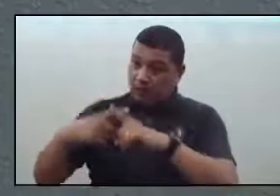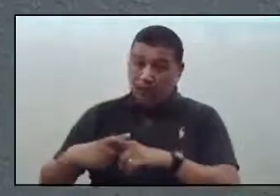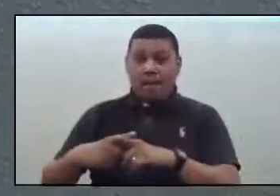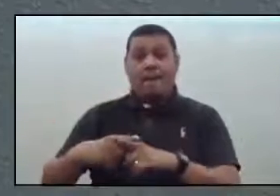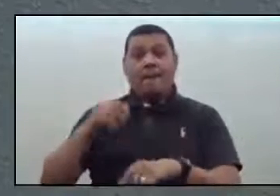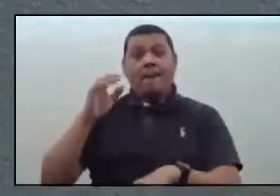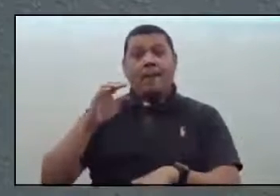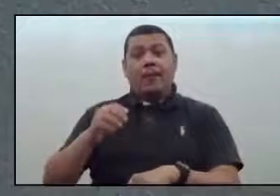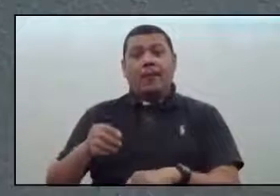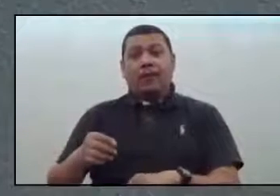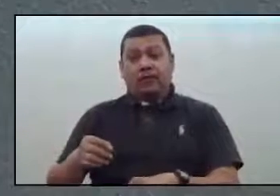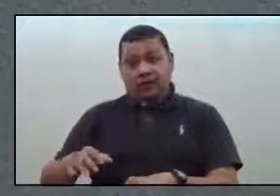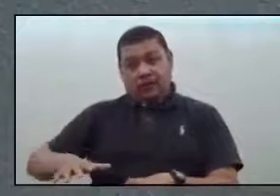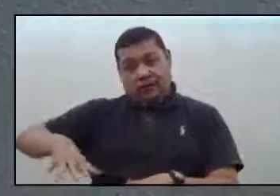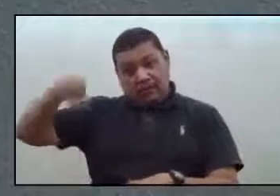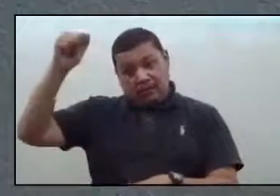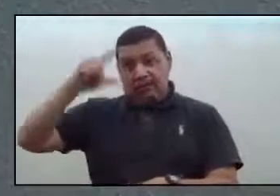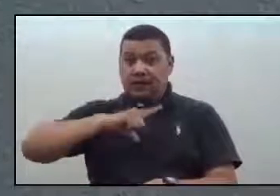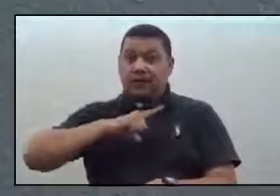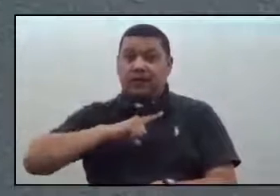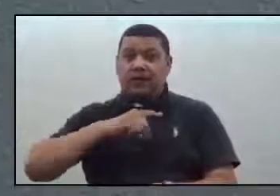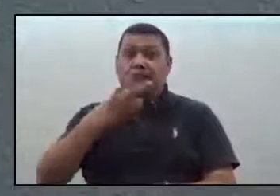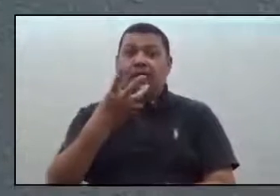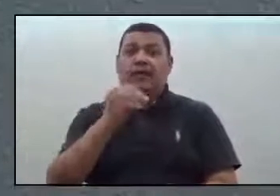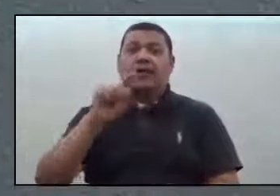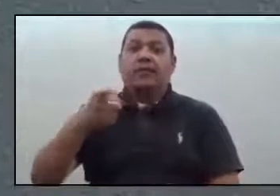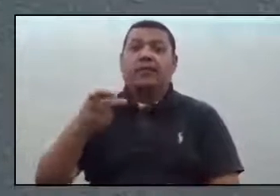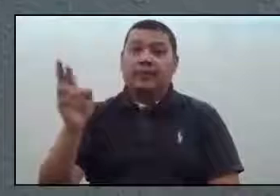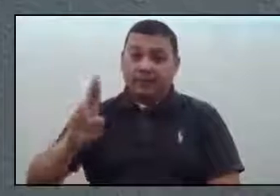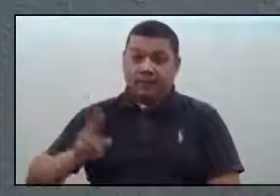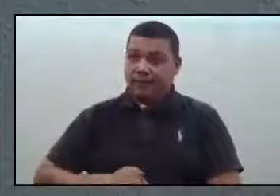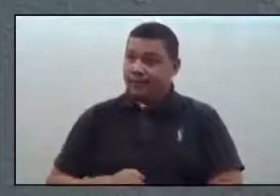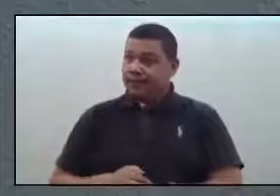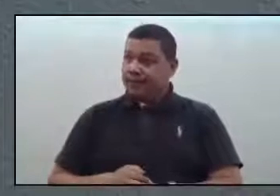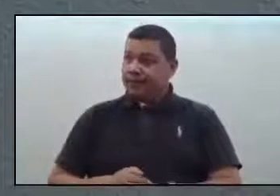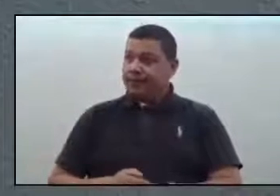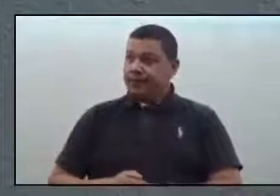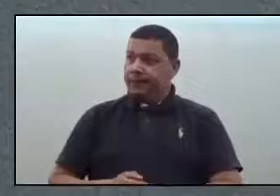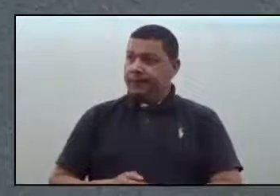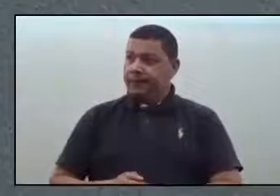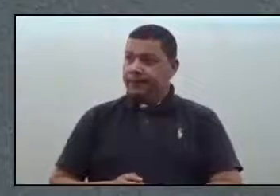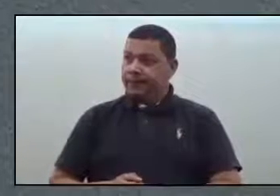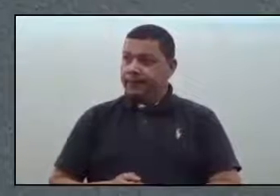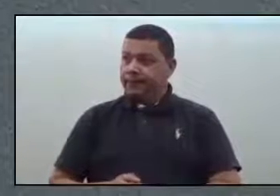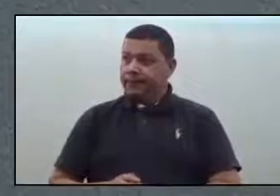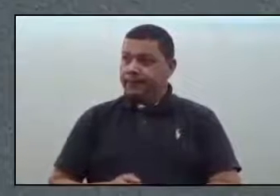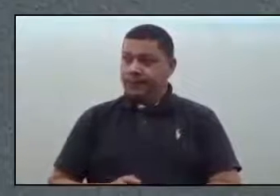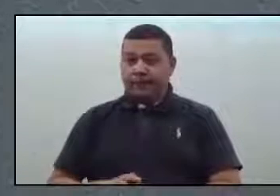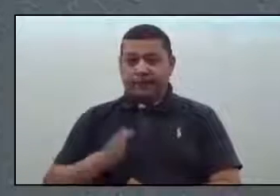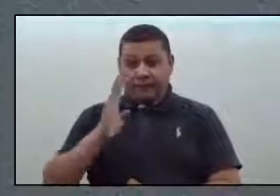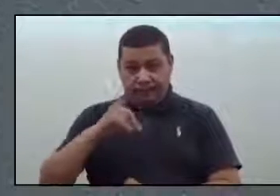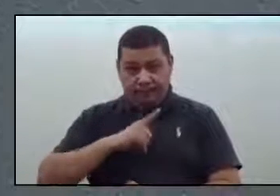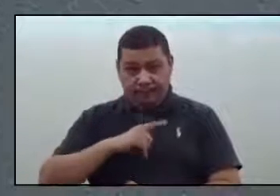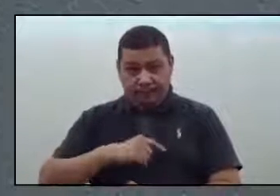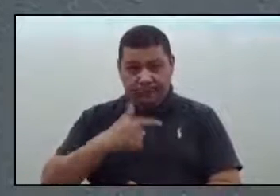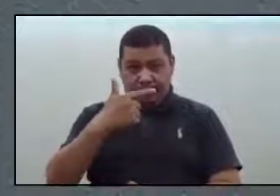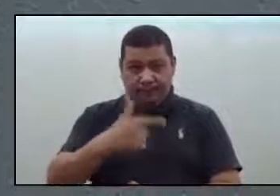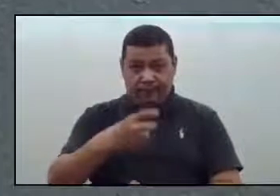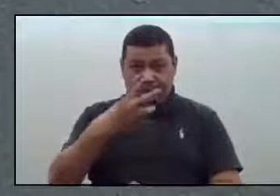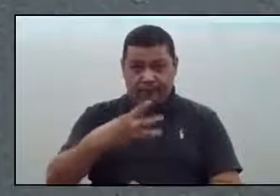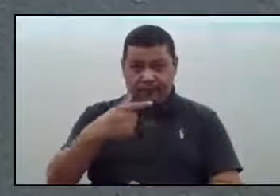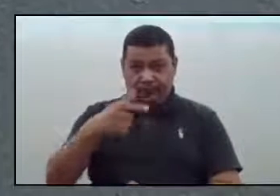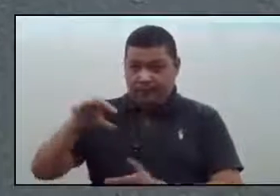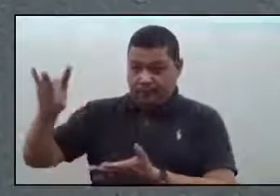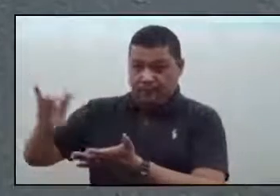Segundo o governo, ao todo foram realizadas 237 inscrições para participar da premiação, sendo